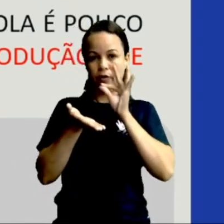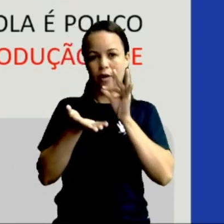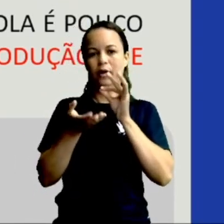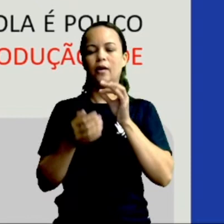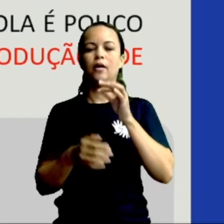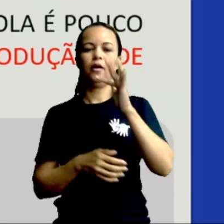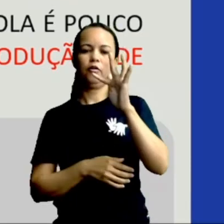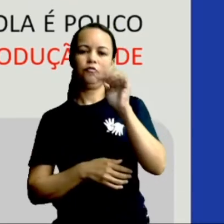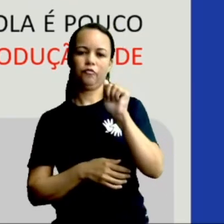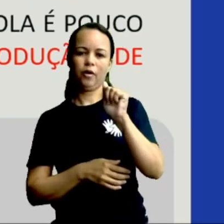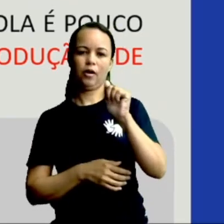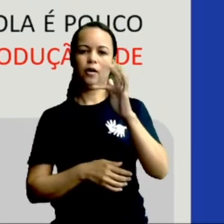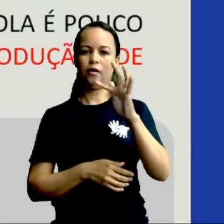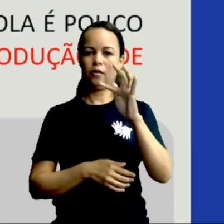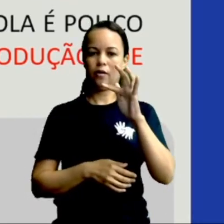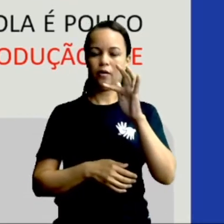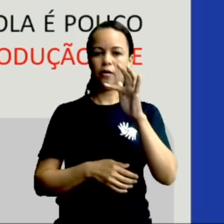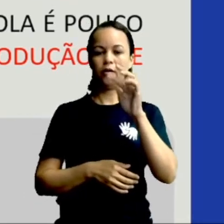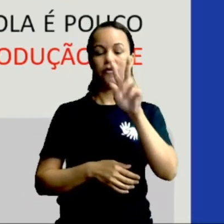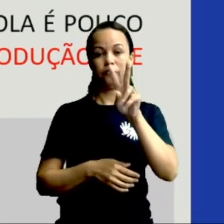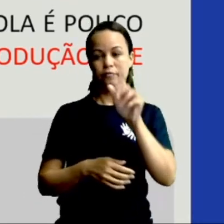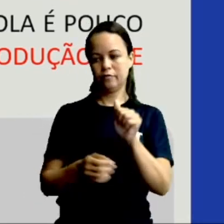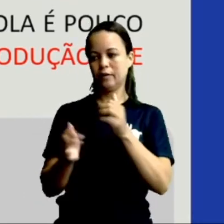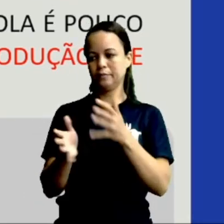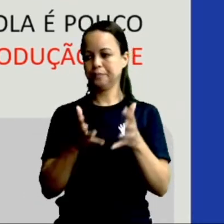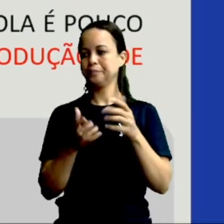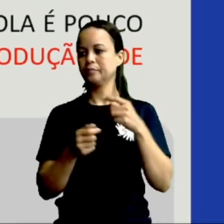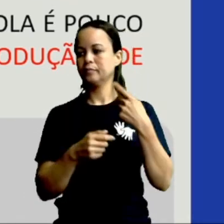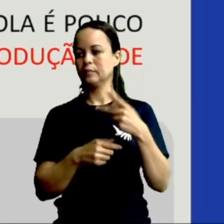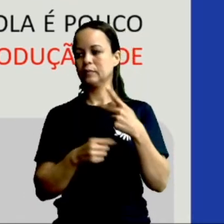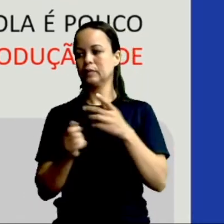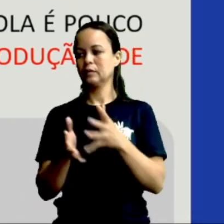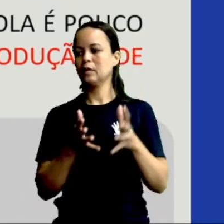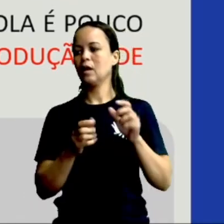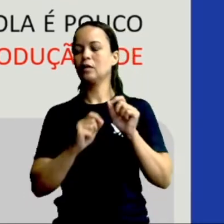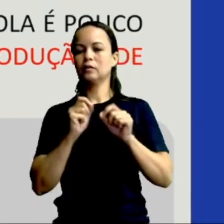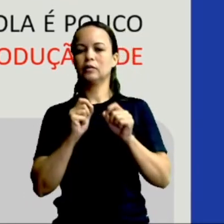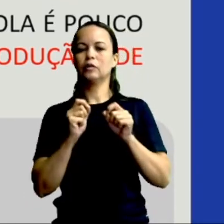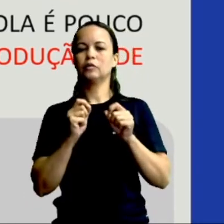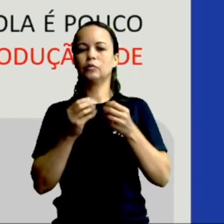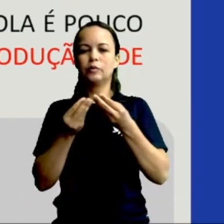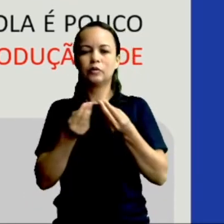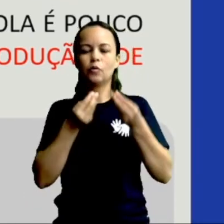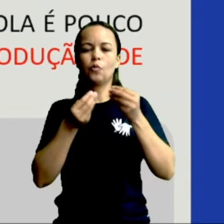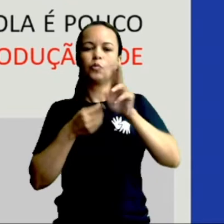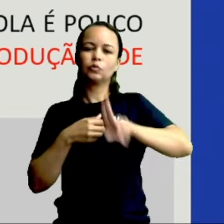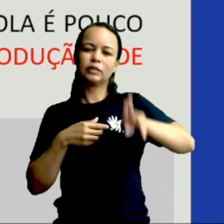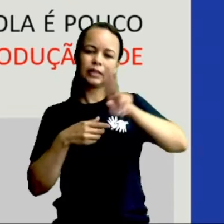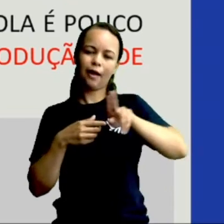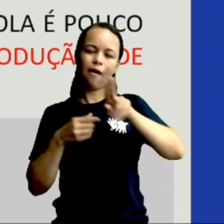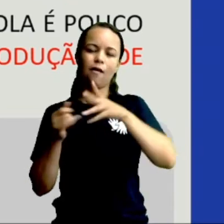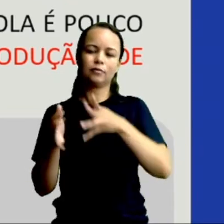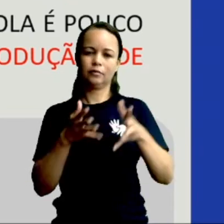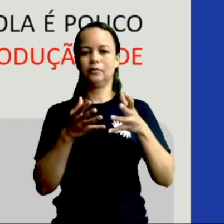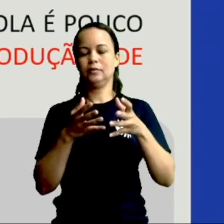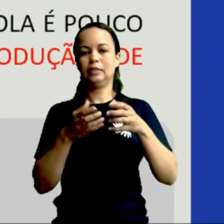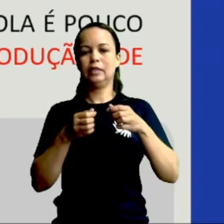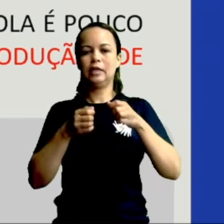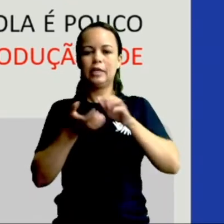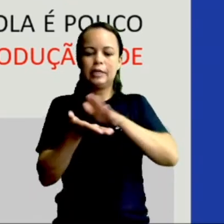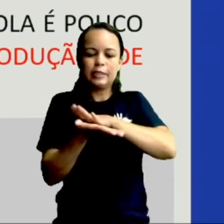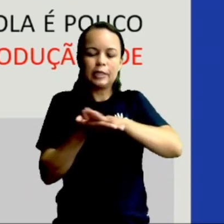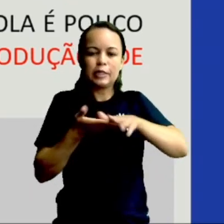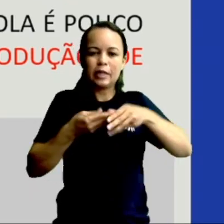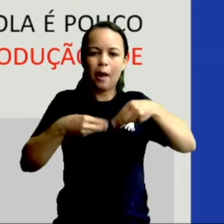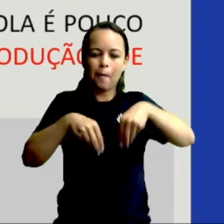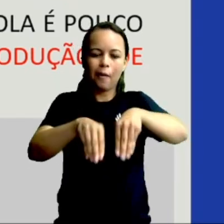está voltada para o algodão e o sisal, que é usado na confecção de tapetes e cordas. Também há pequenas plantações de